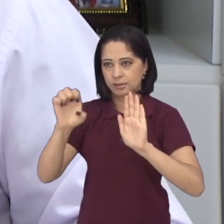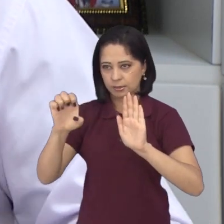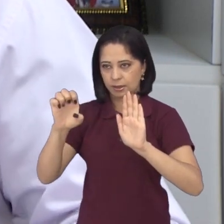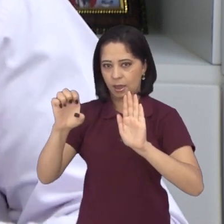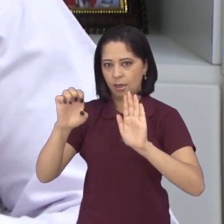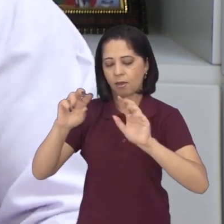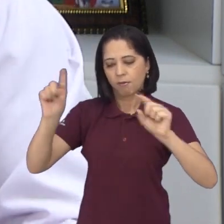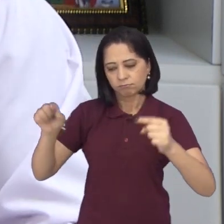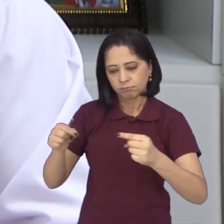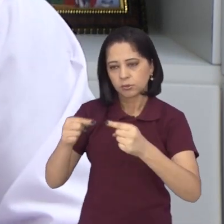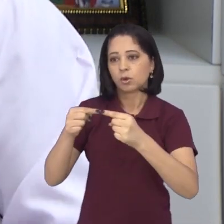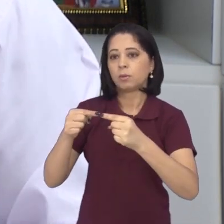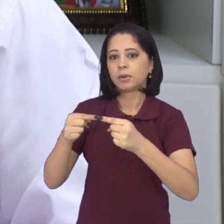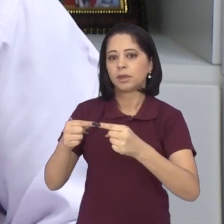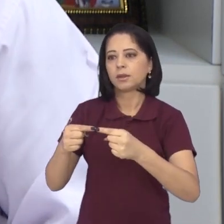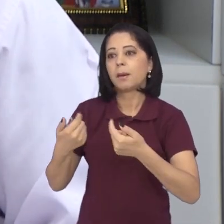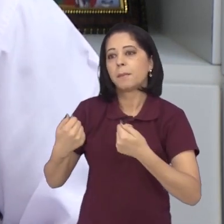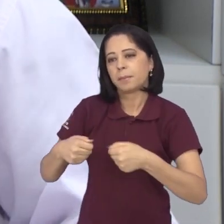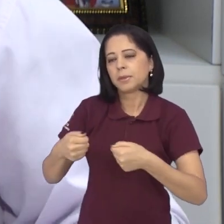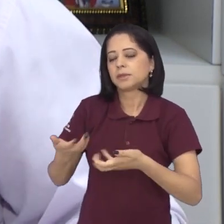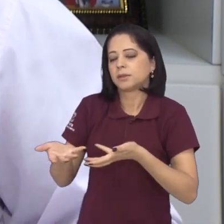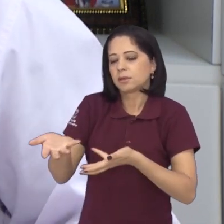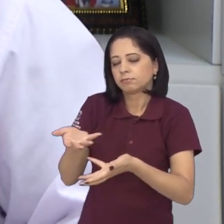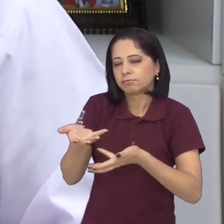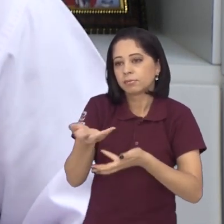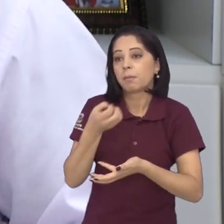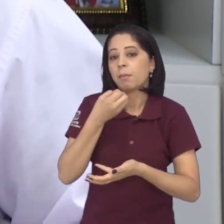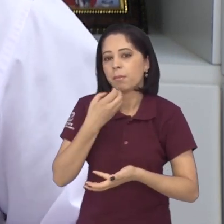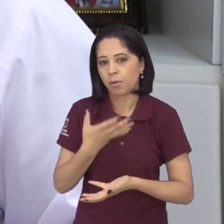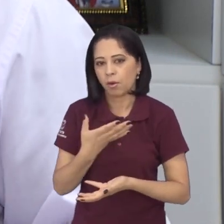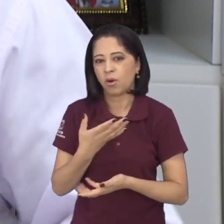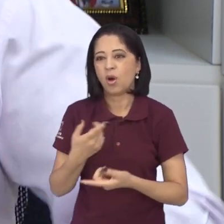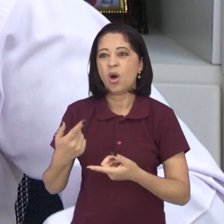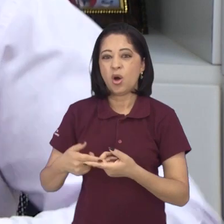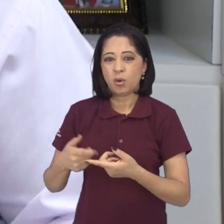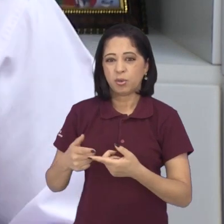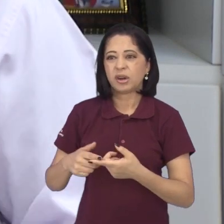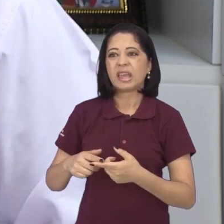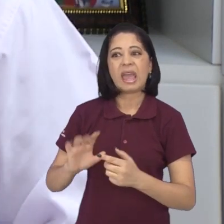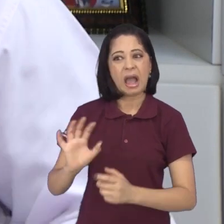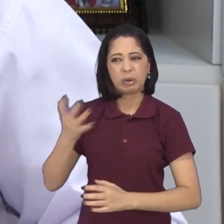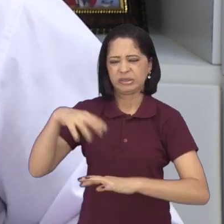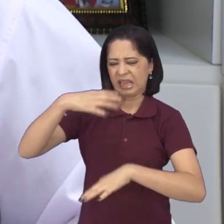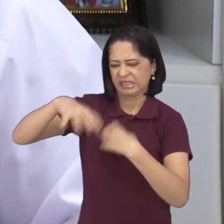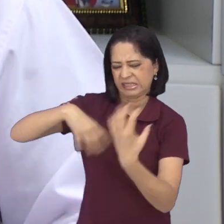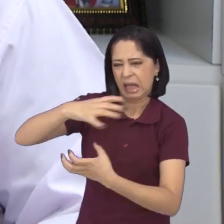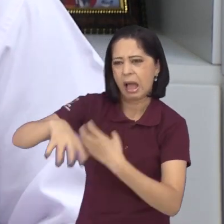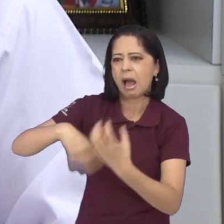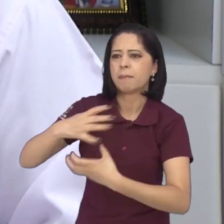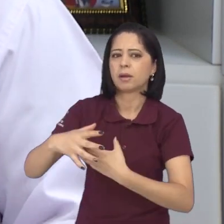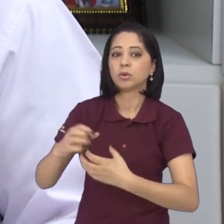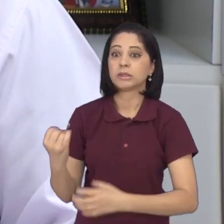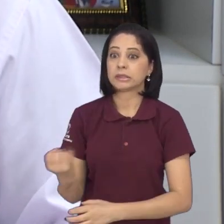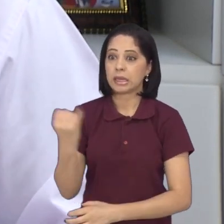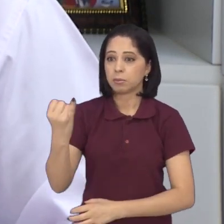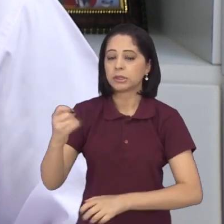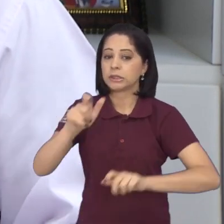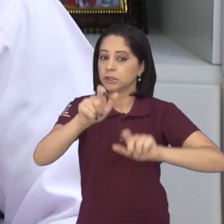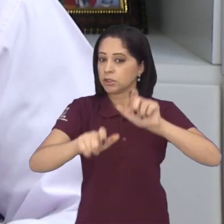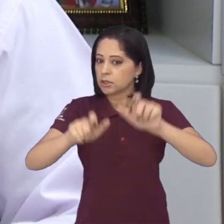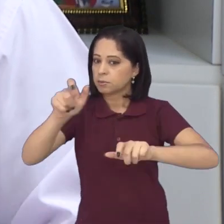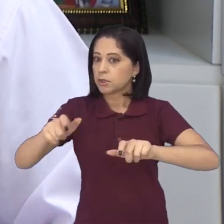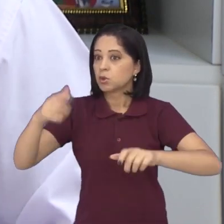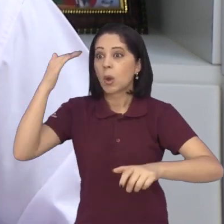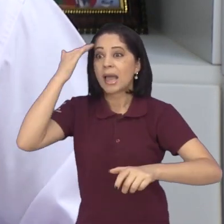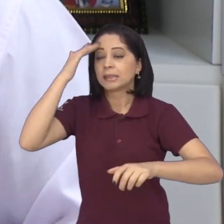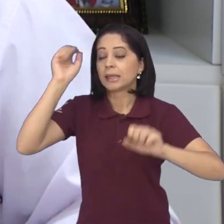possibilidades de ter uma convivência, né, boa durante a fase de eleição, porque tumultua muito as coisas. E é importante que as pessoas tenham